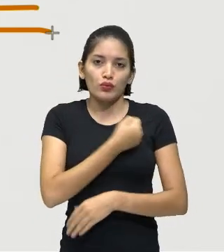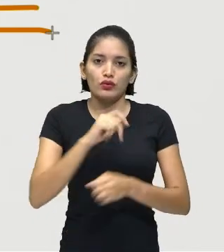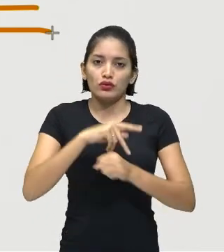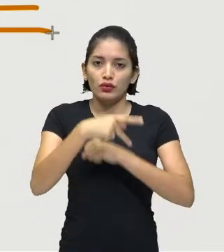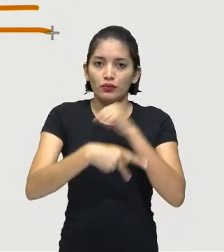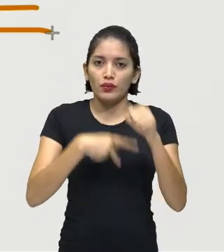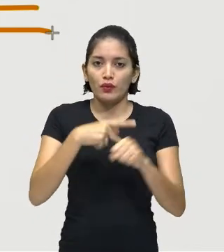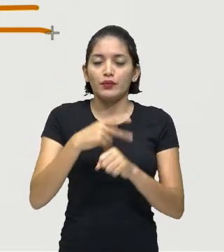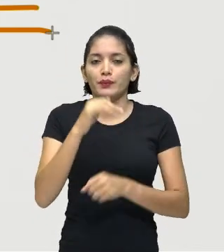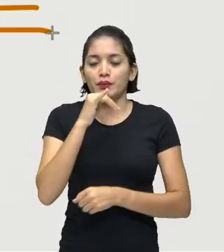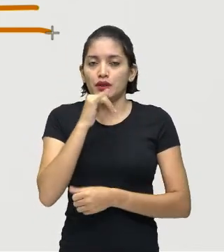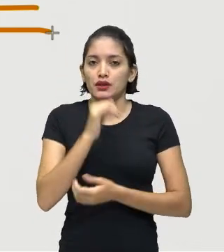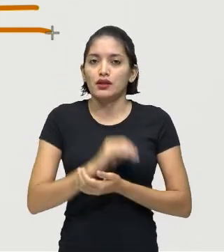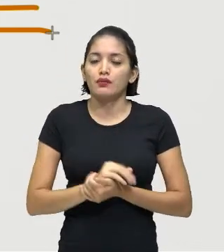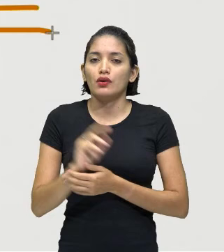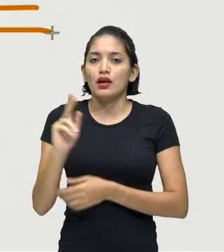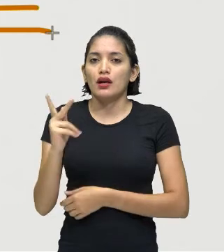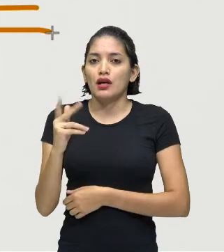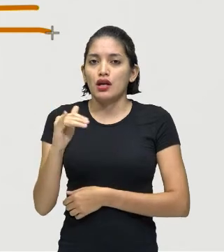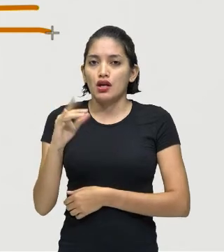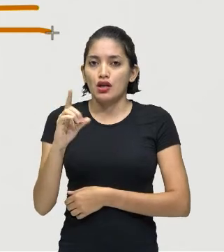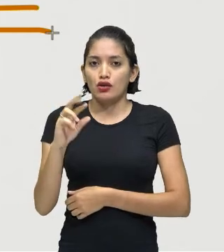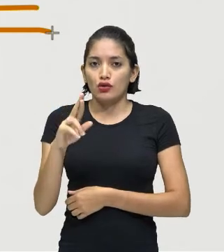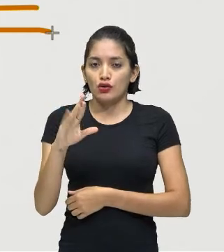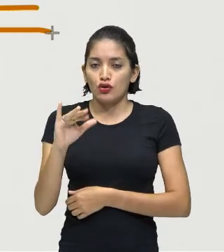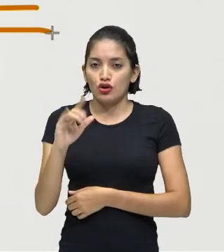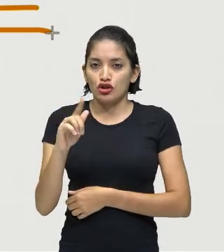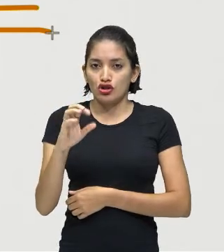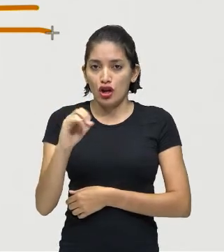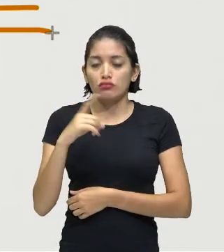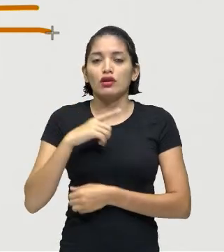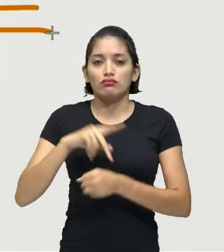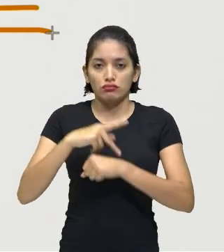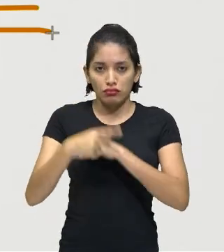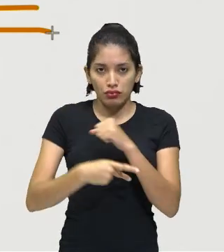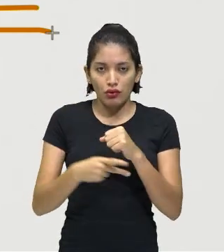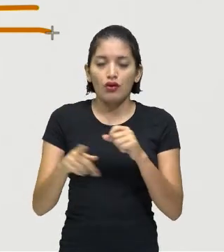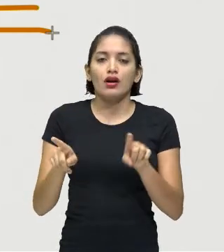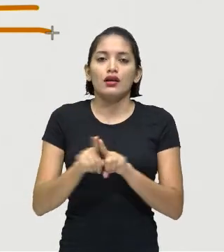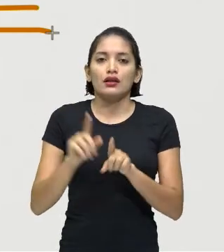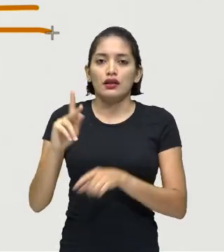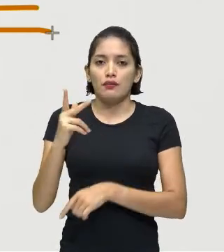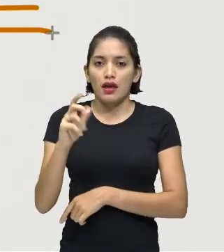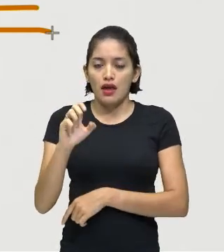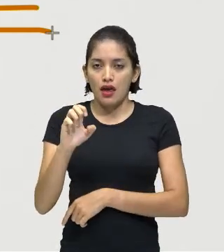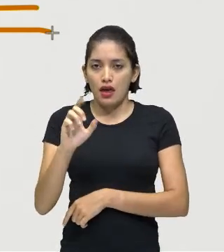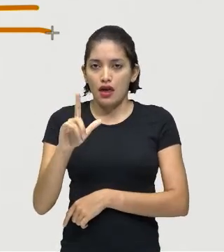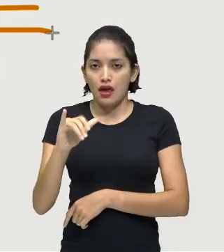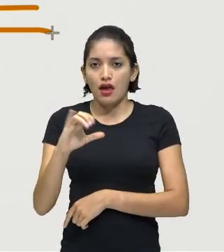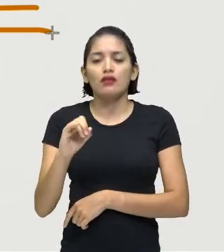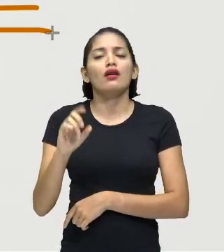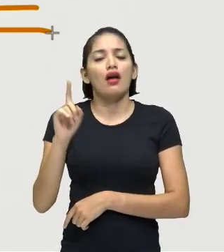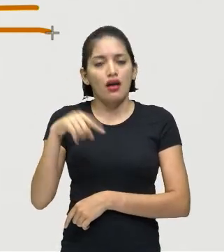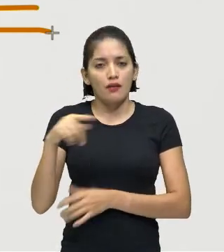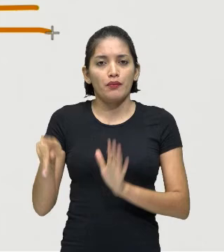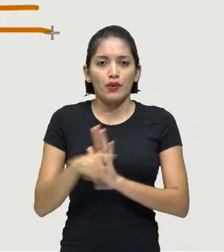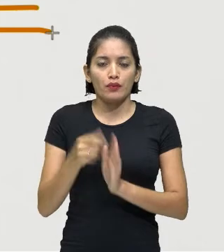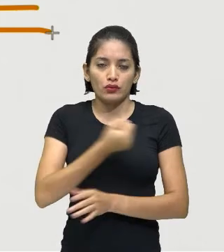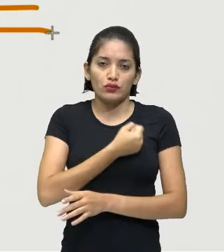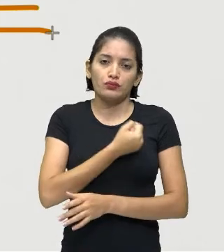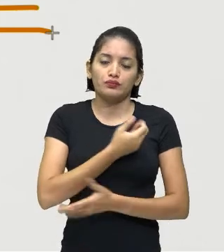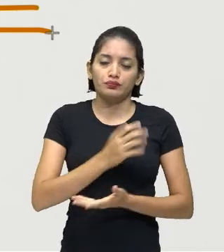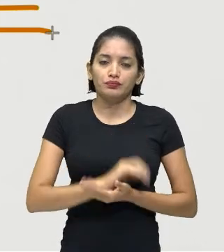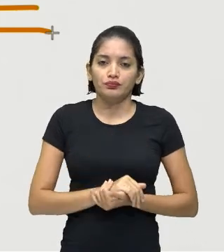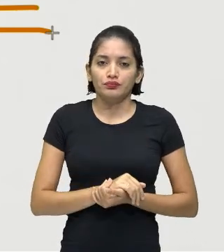exemplo, o hidrogênio tem um próton, o hélio 2 prótons, então é o seu número atômico. Então, vamos observar aí que a